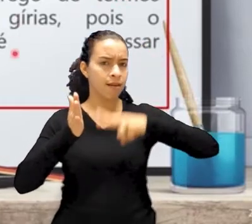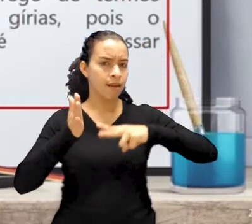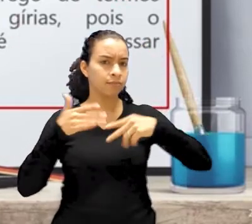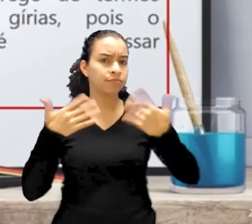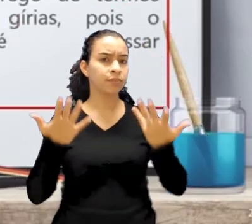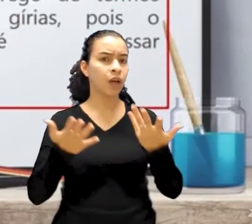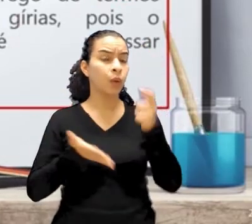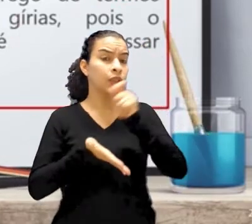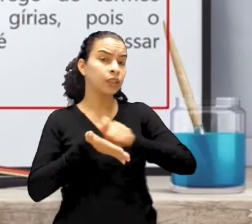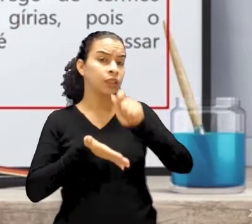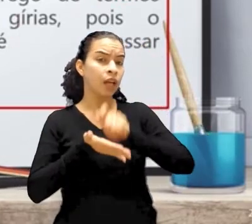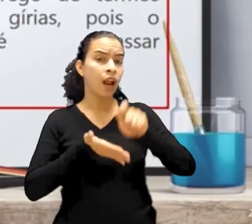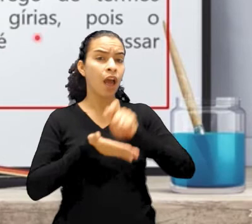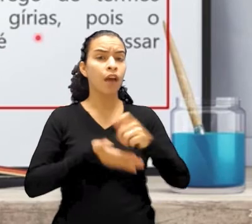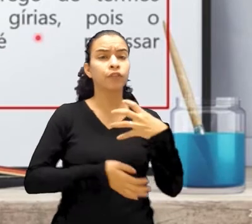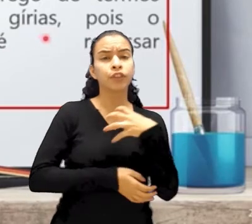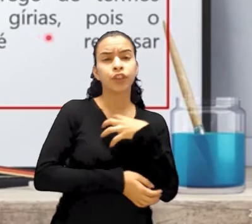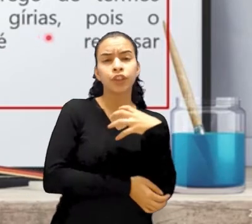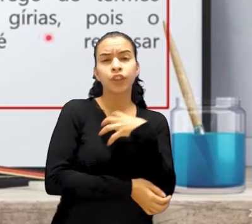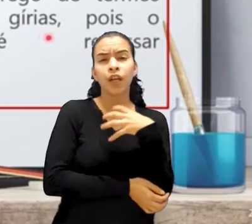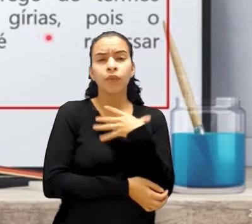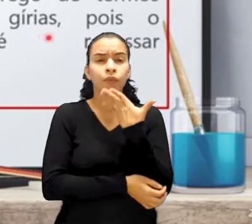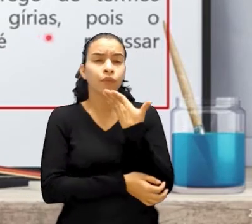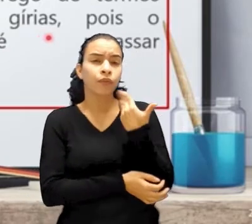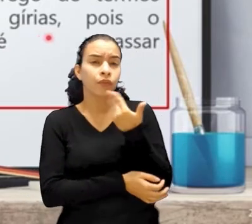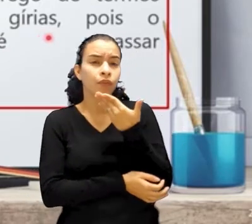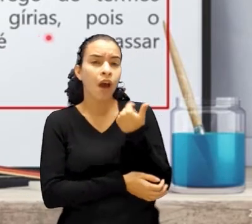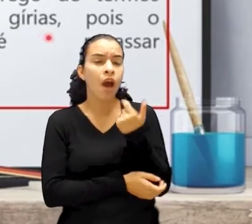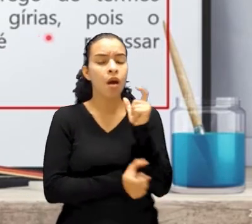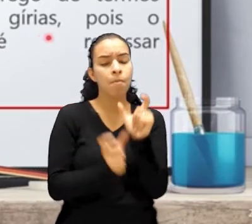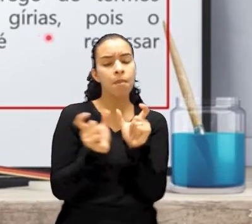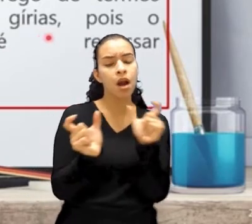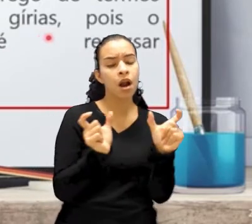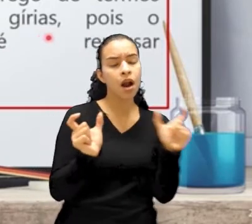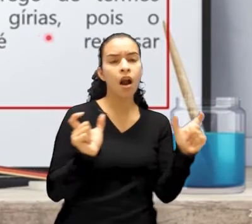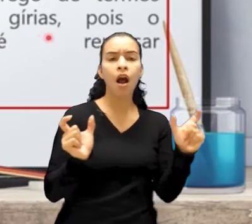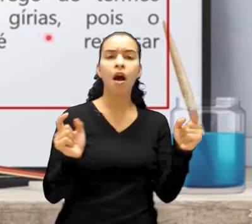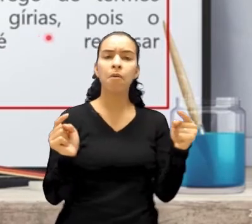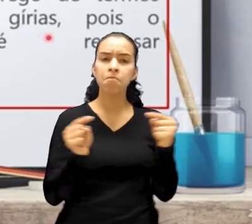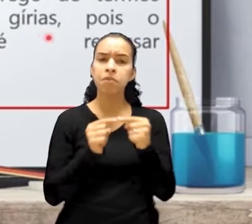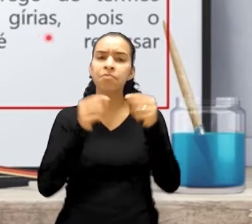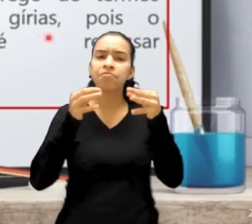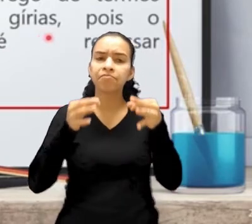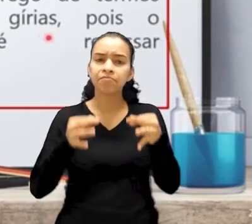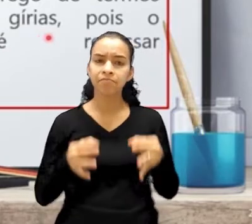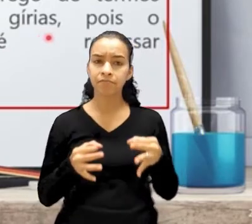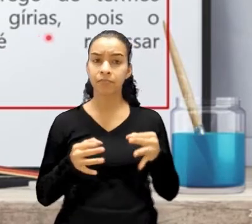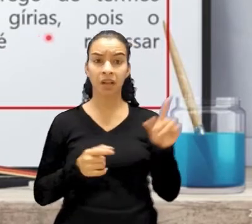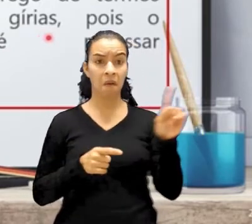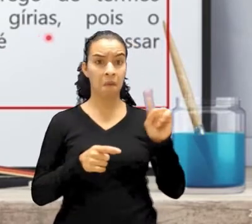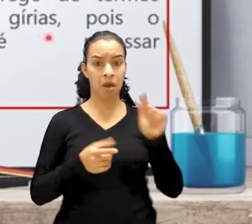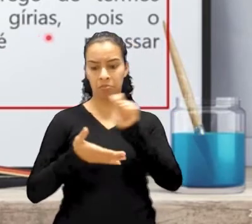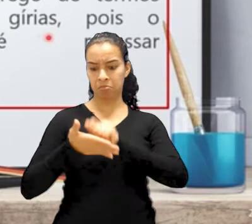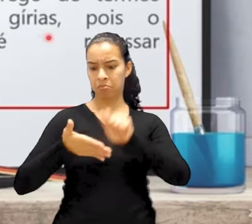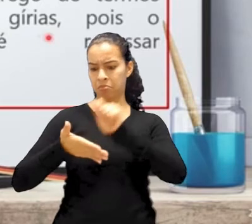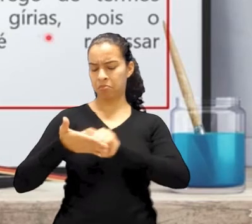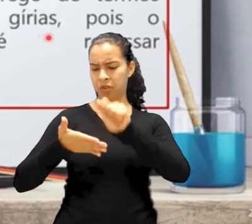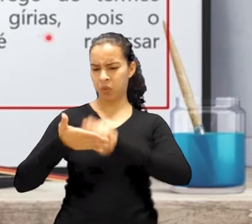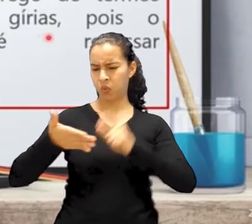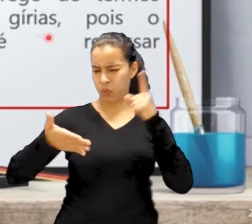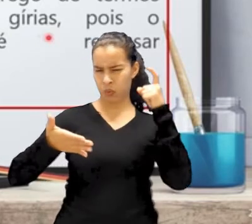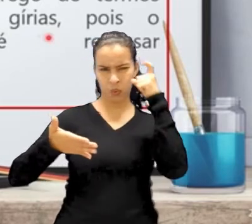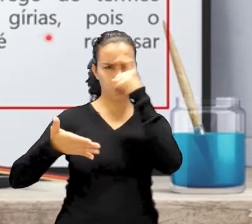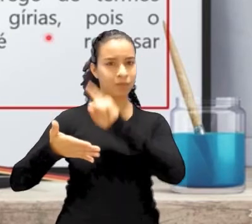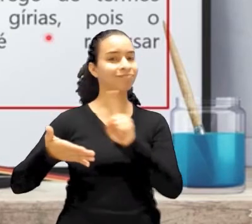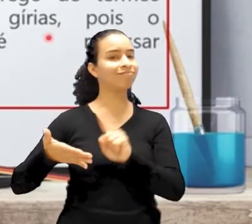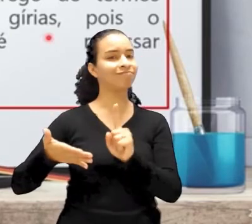o uso de termos coloquiais ou de gírias, né? Porque o objetivo dele é repassar